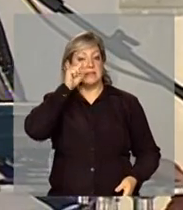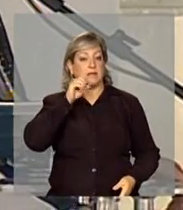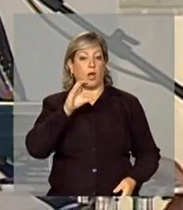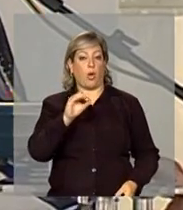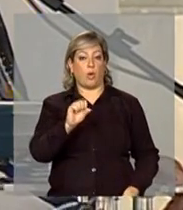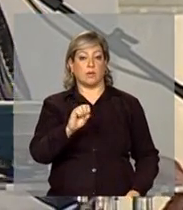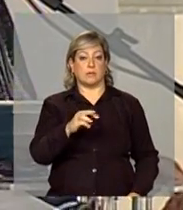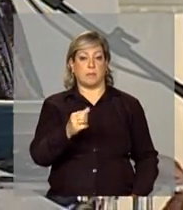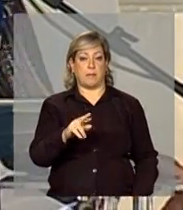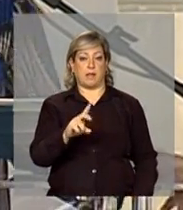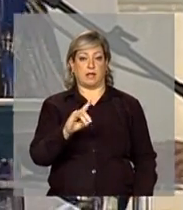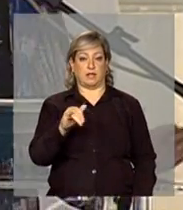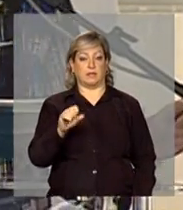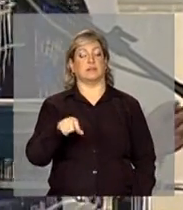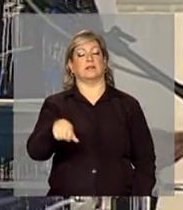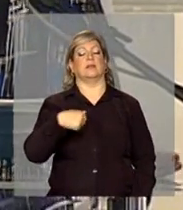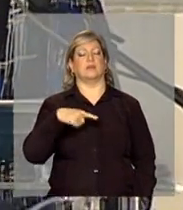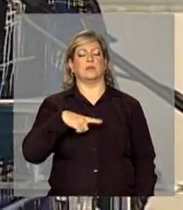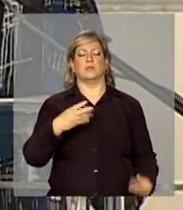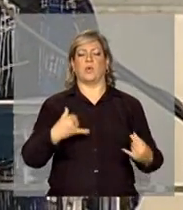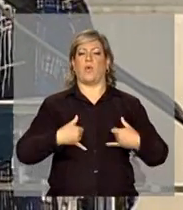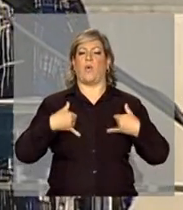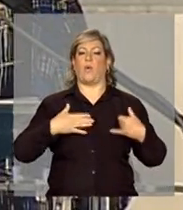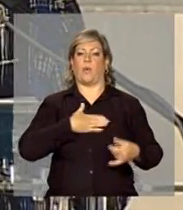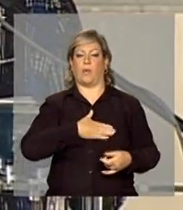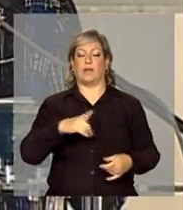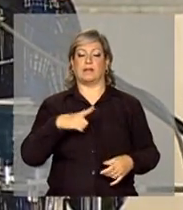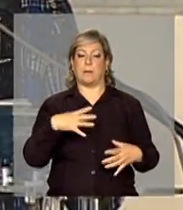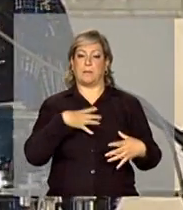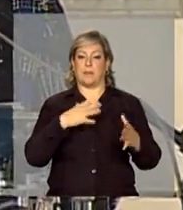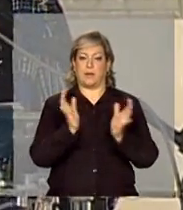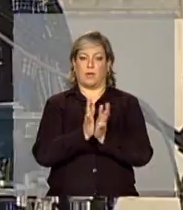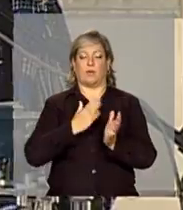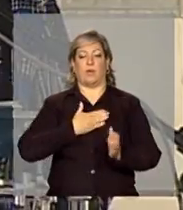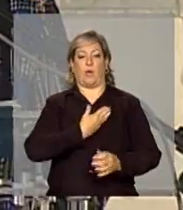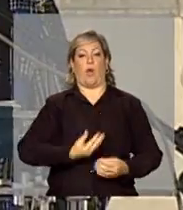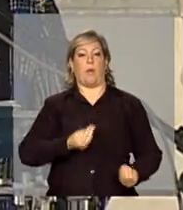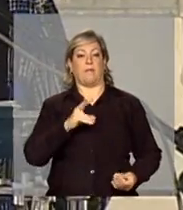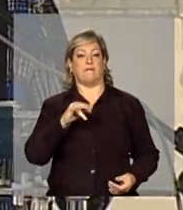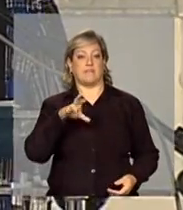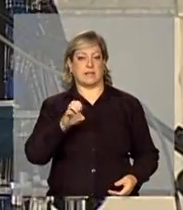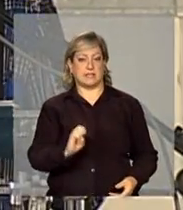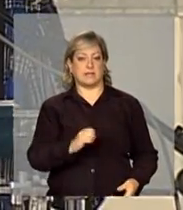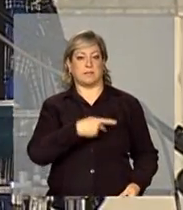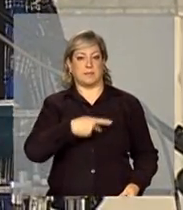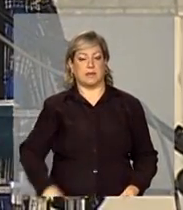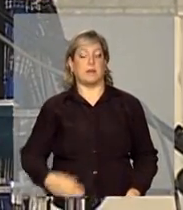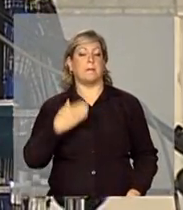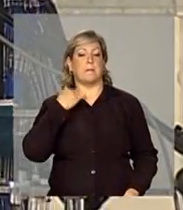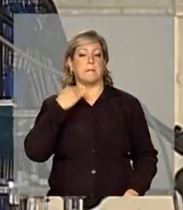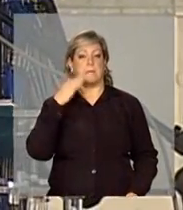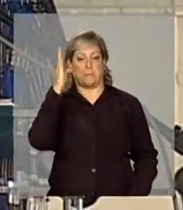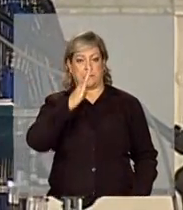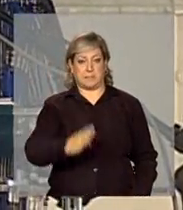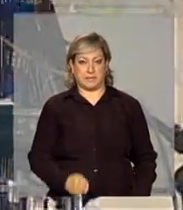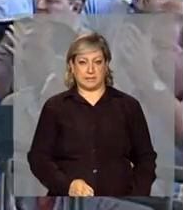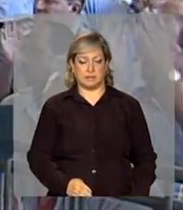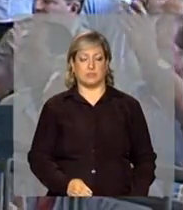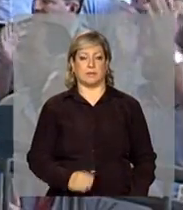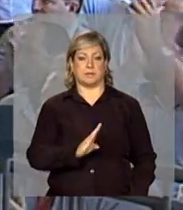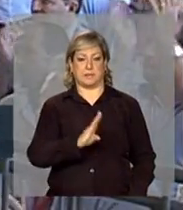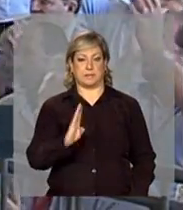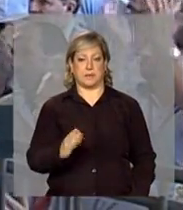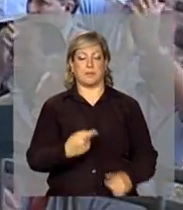Osmar Dias, que eu tenho muito orgulho de ter no meu governo como vice-presidente do Banco do Brasil, que é o Banco